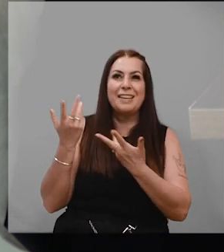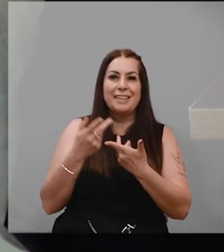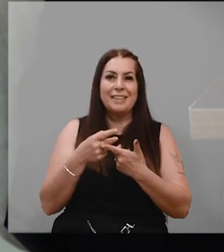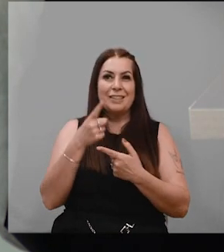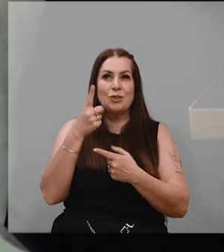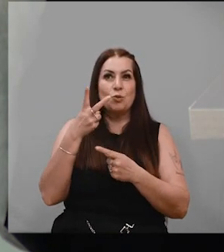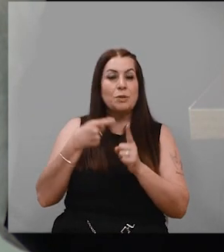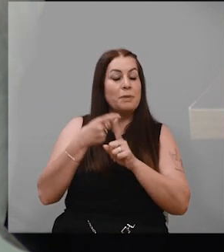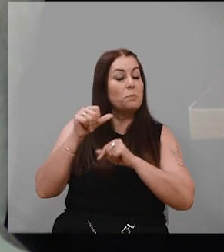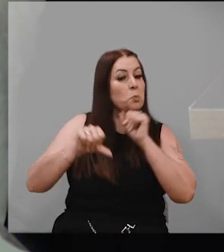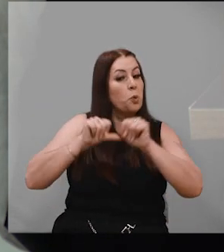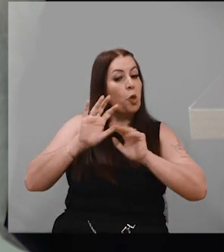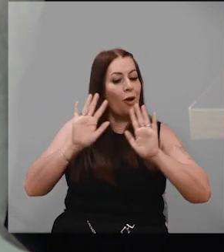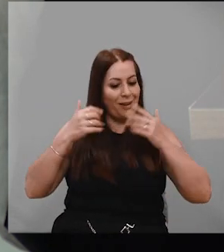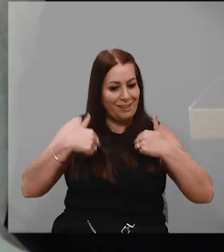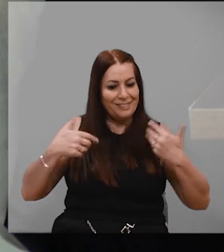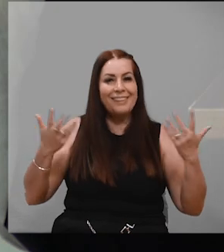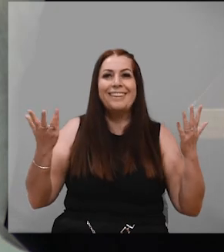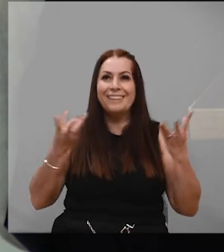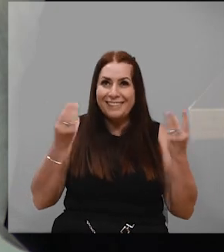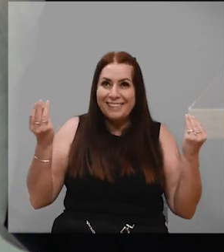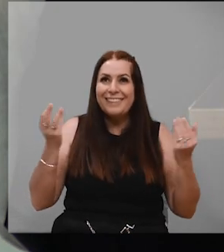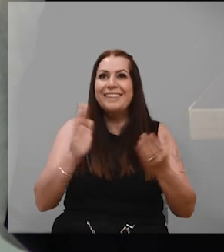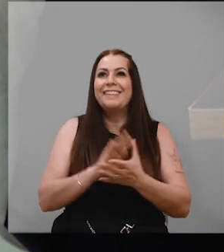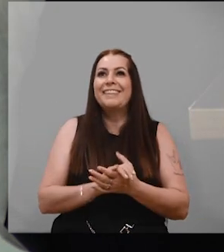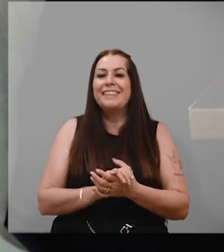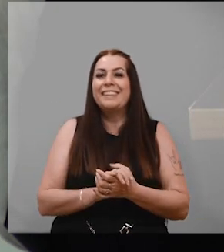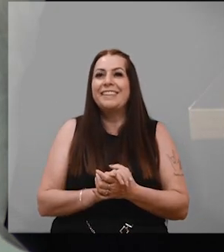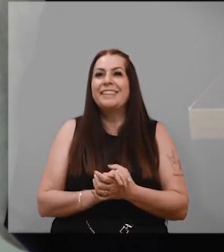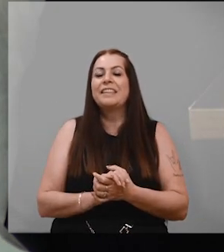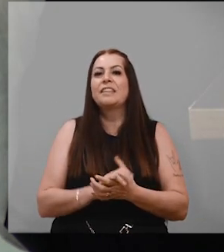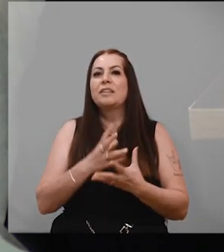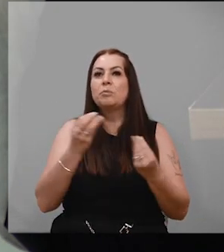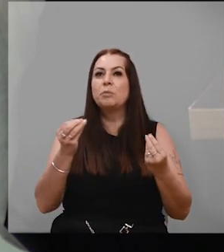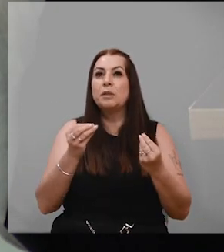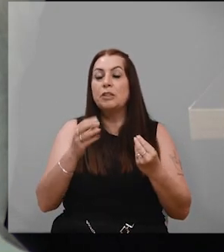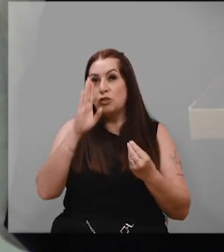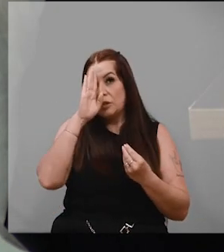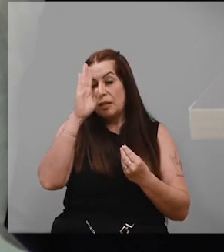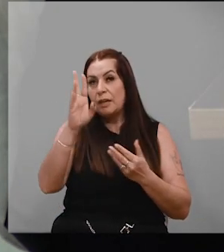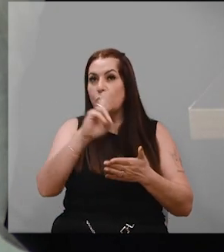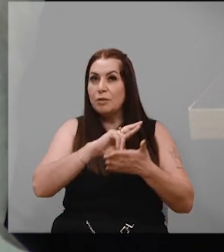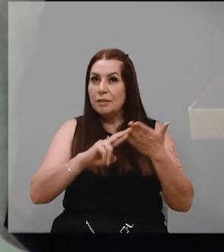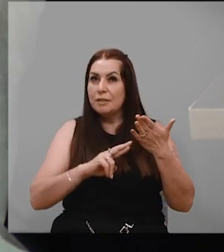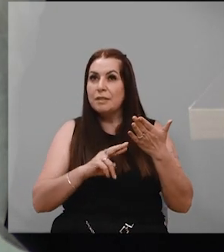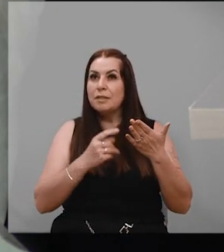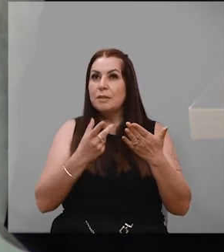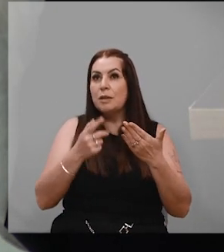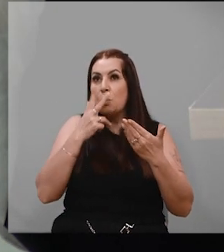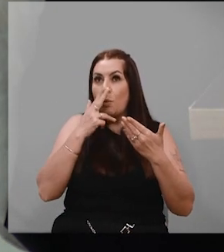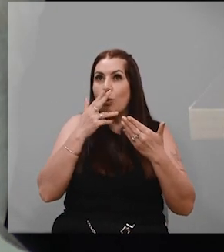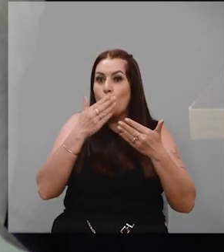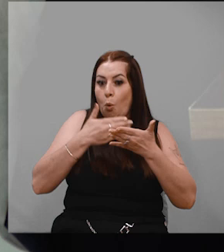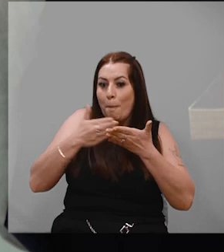mudam bastante a gente, né? Sim. Mas o Direto da Redação é uma boa porta de entrada,